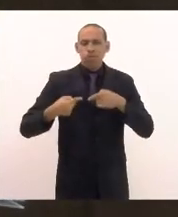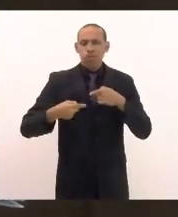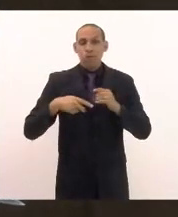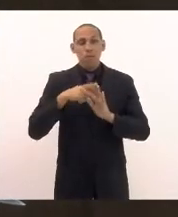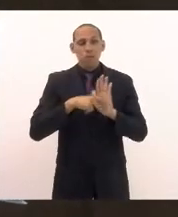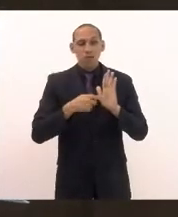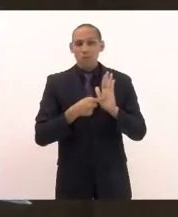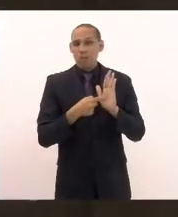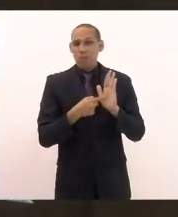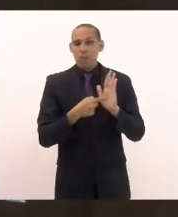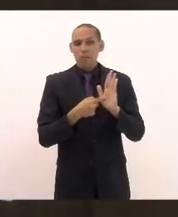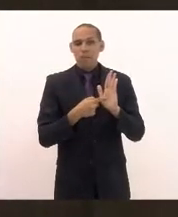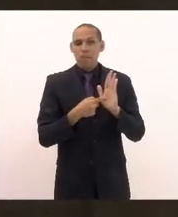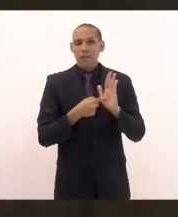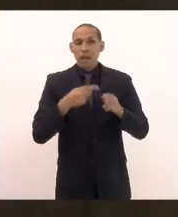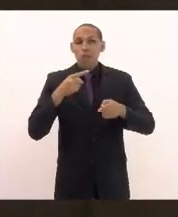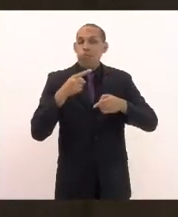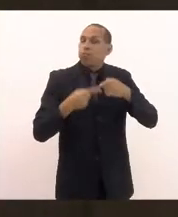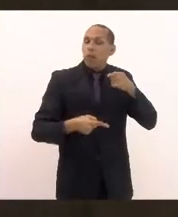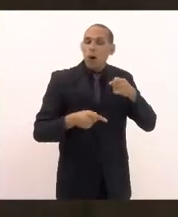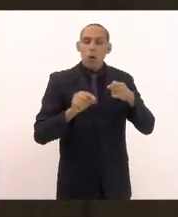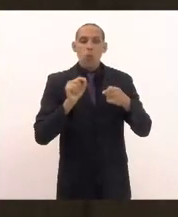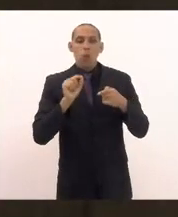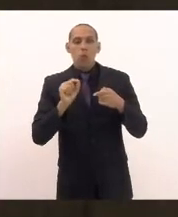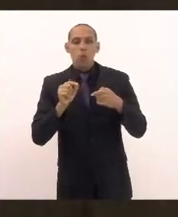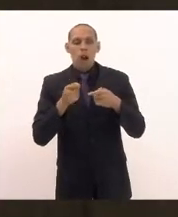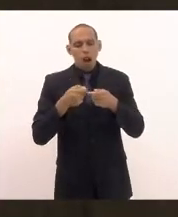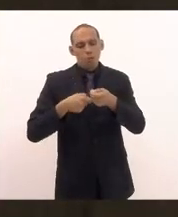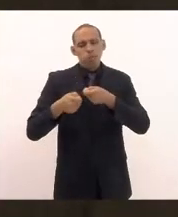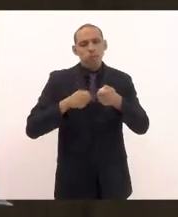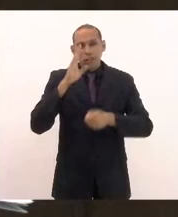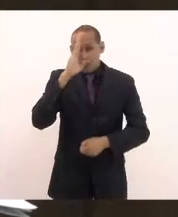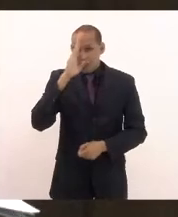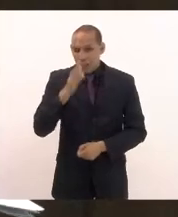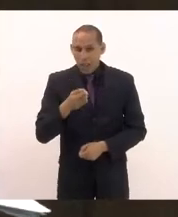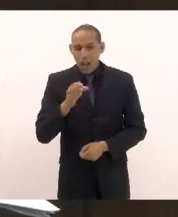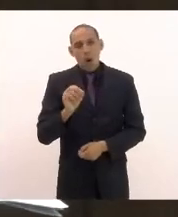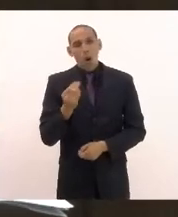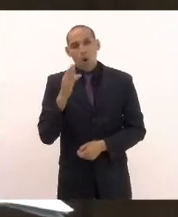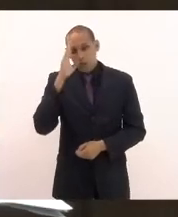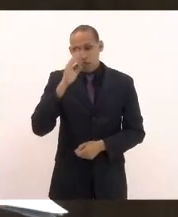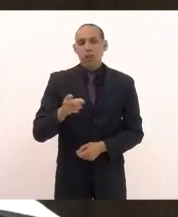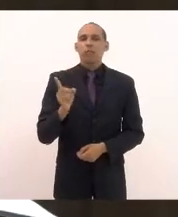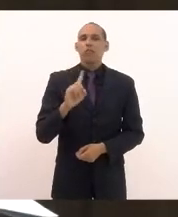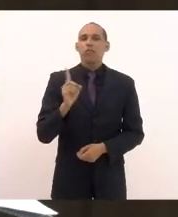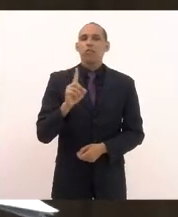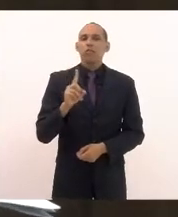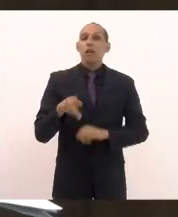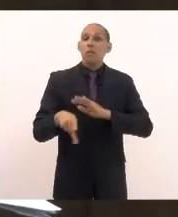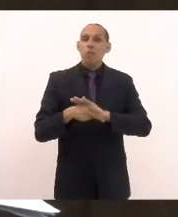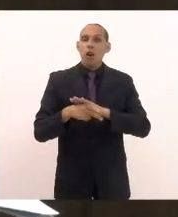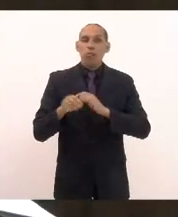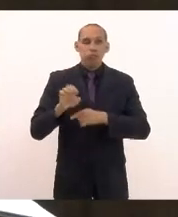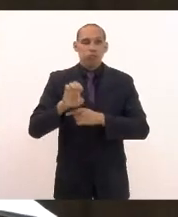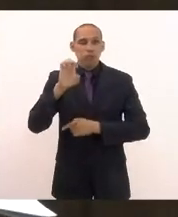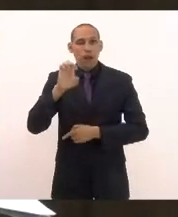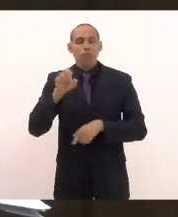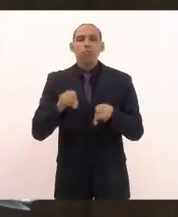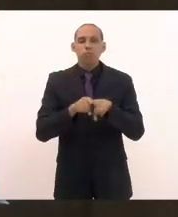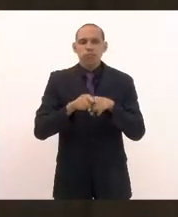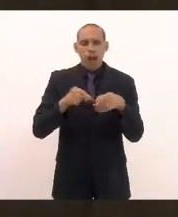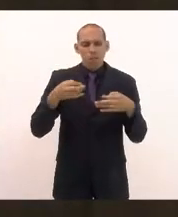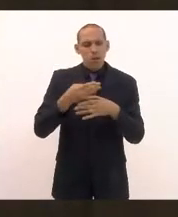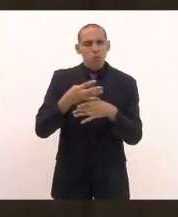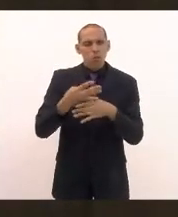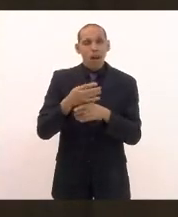Projeto este que proíbe a administração direta e indireta do Estado e dos municípios